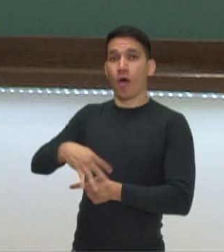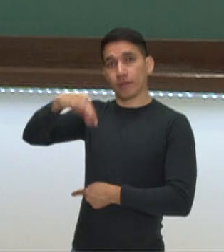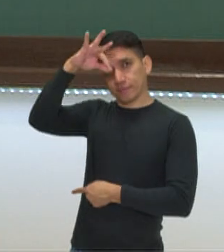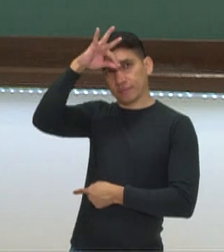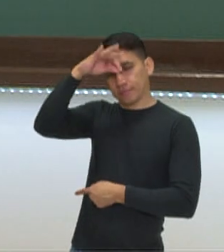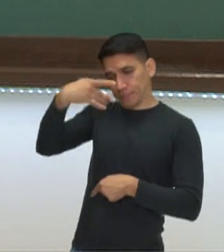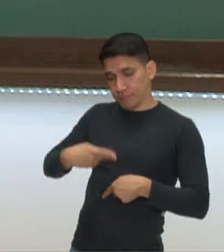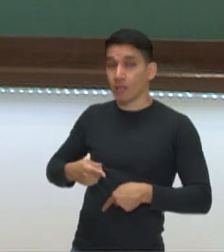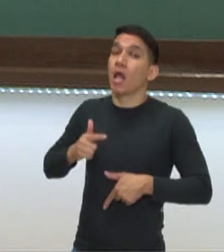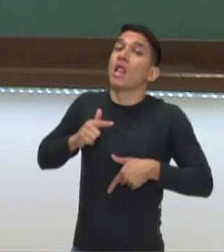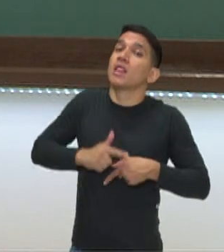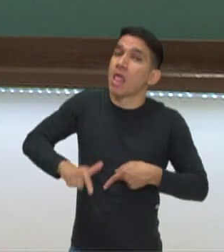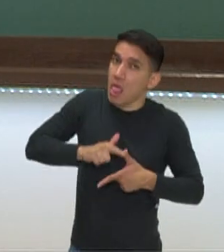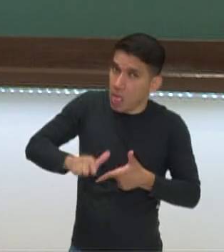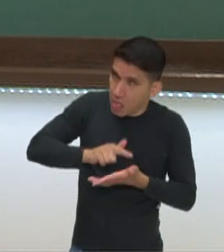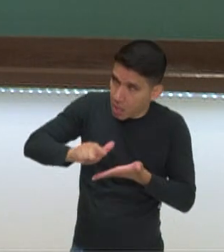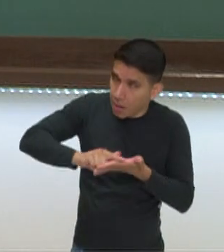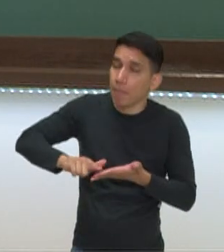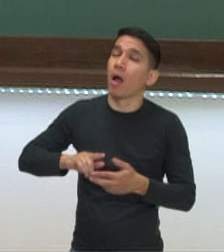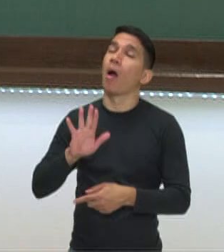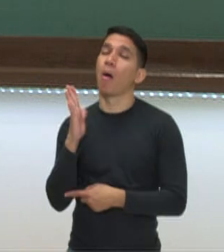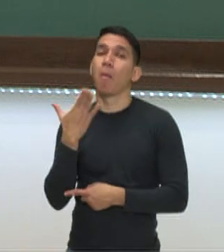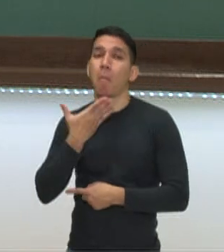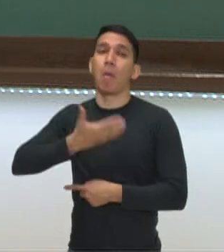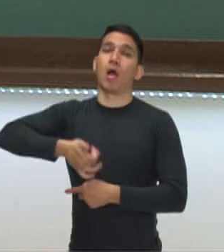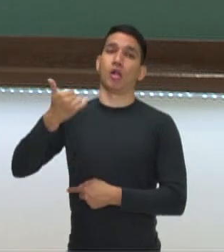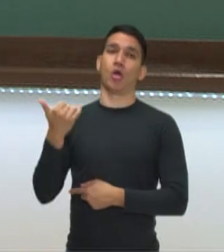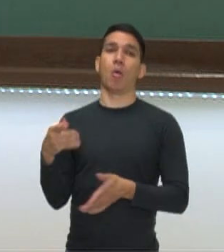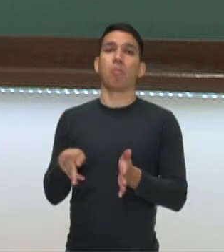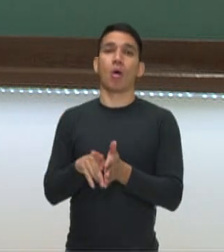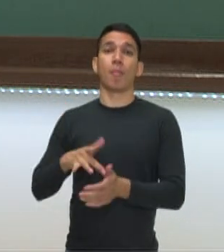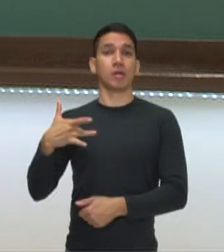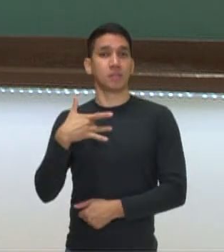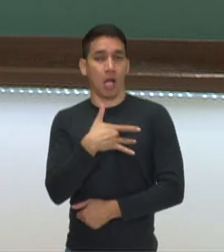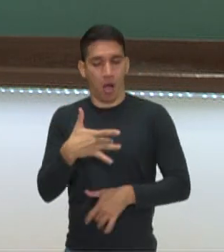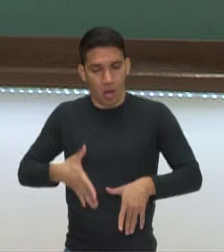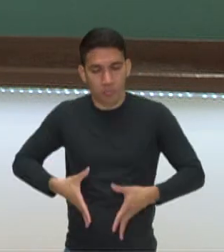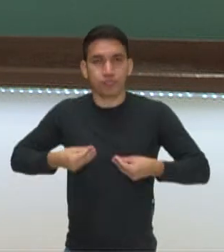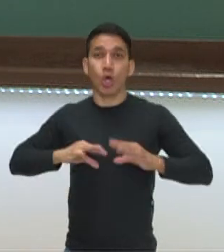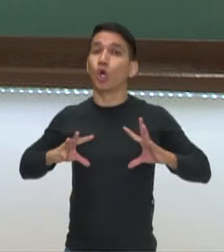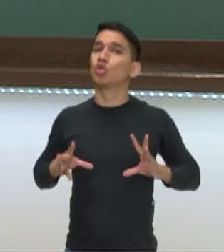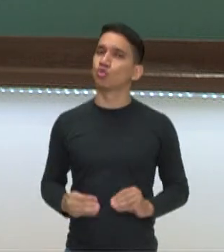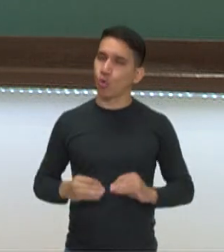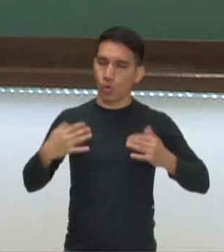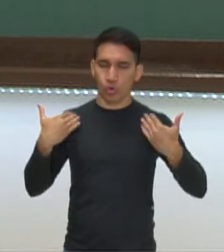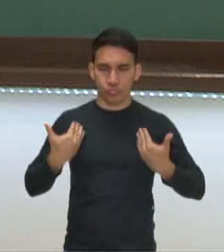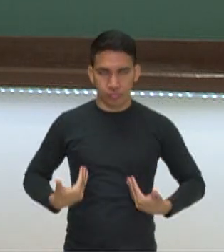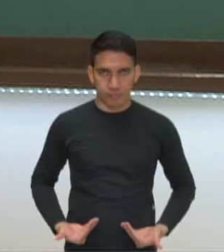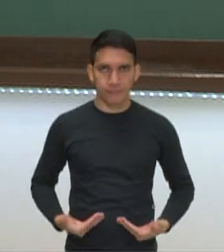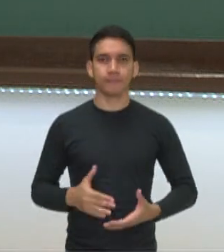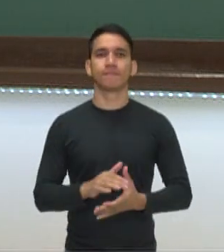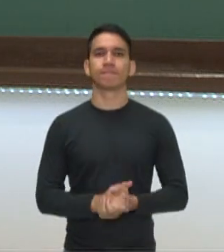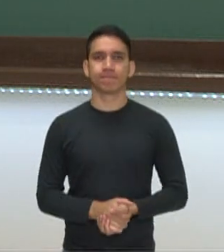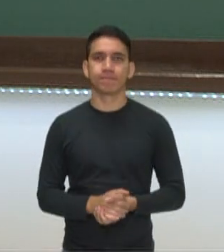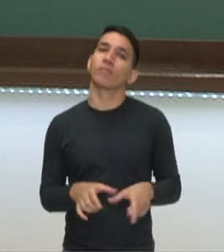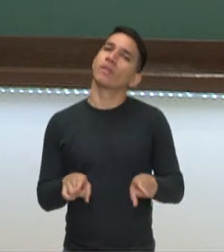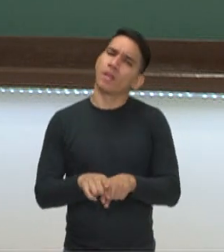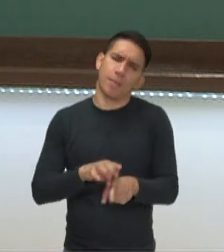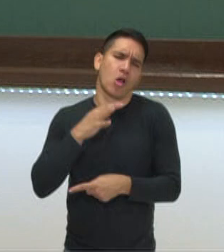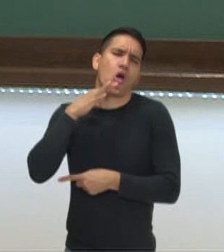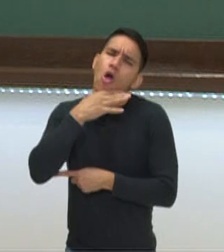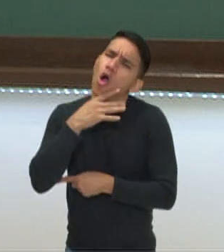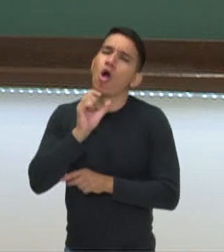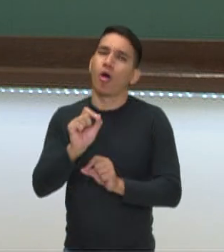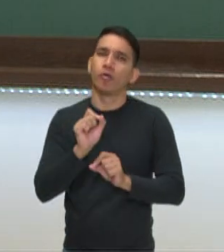só a saúde do sistema urinário, mas do sistema reprodutor, né, do corpo como um todo. E, claro,